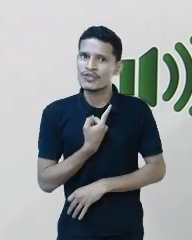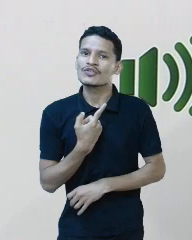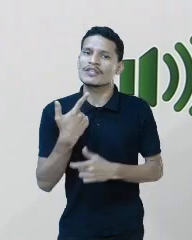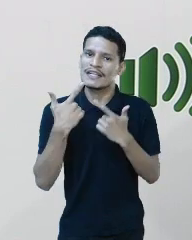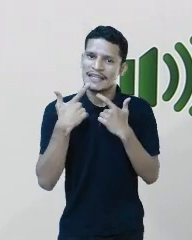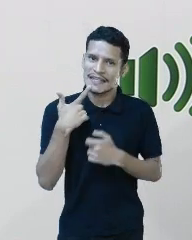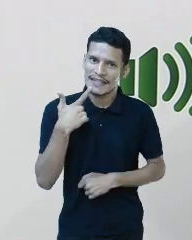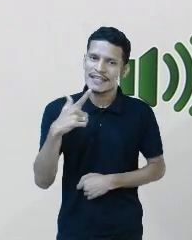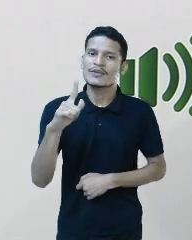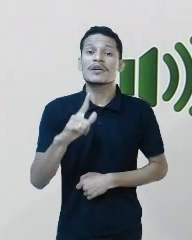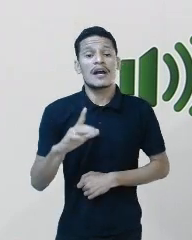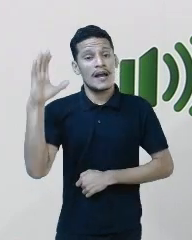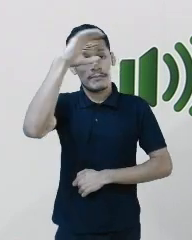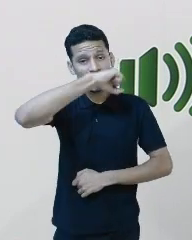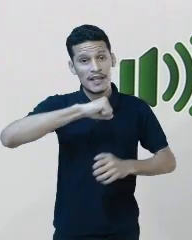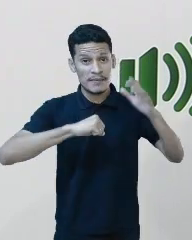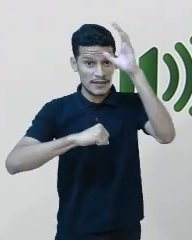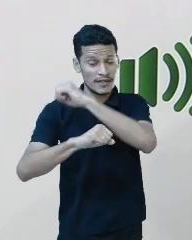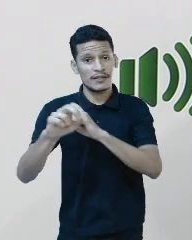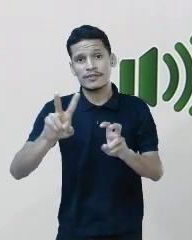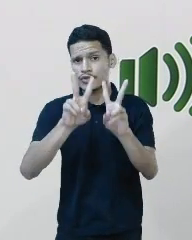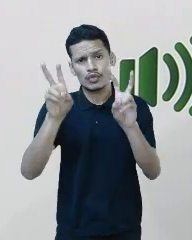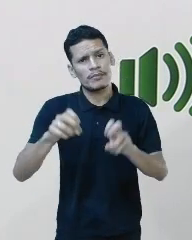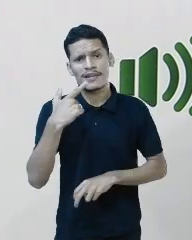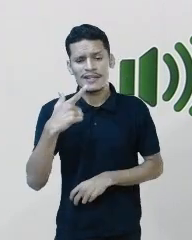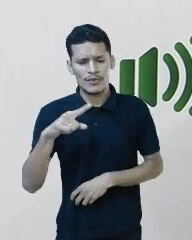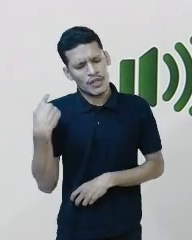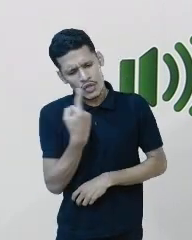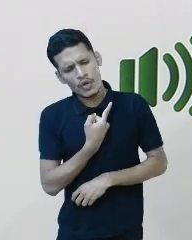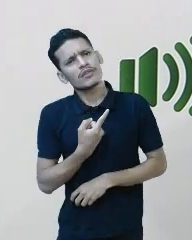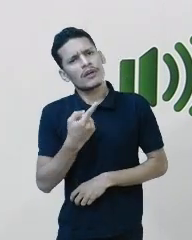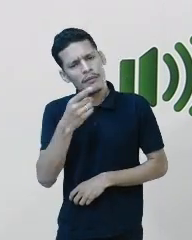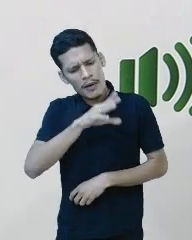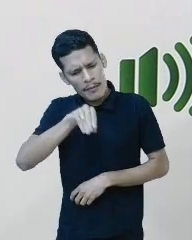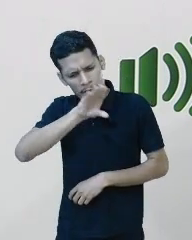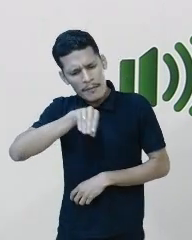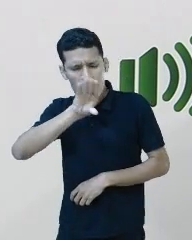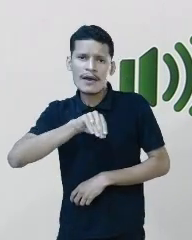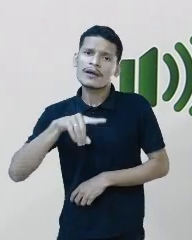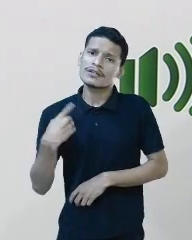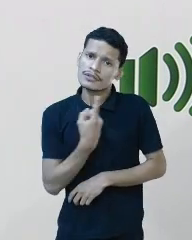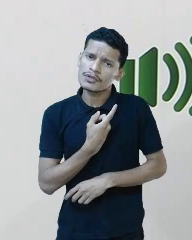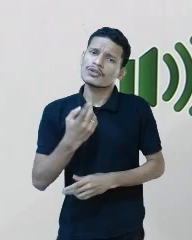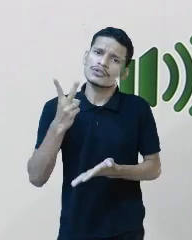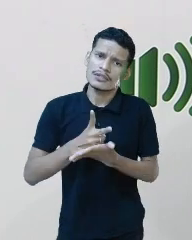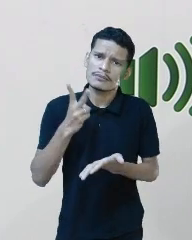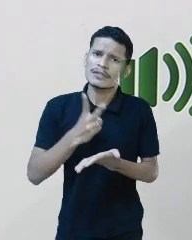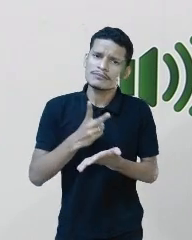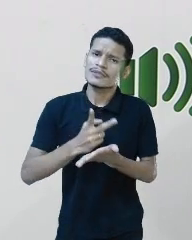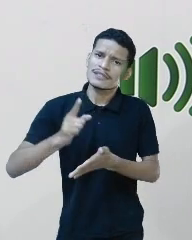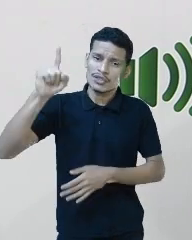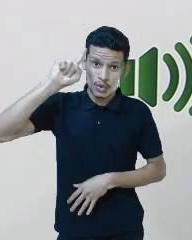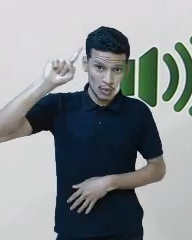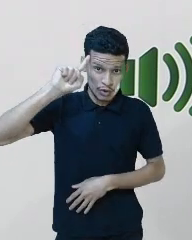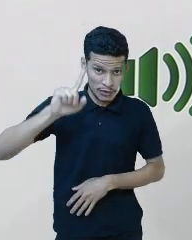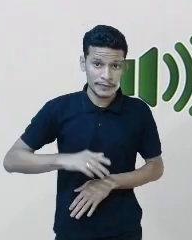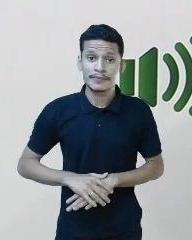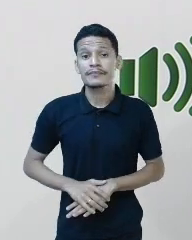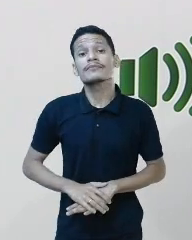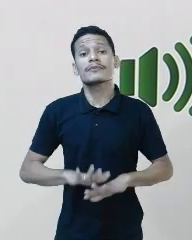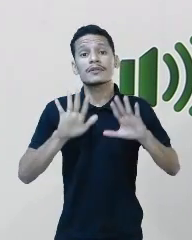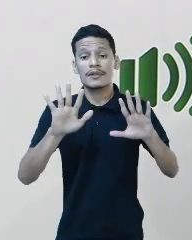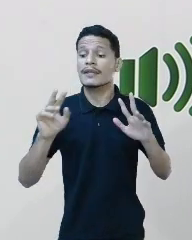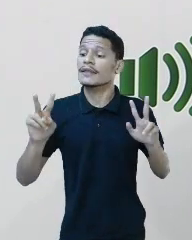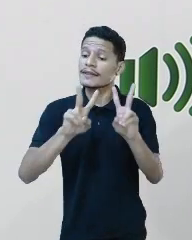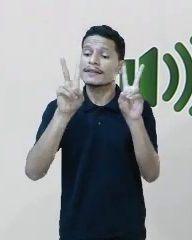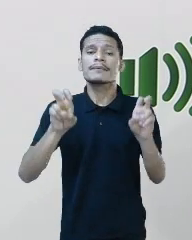um pouco mais sobre a língua que nós falamos, a língua que nós compartilhamos todos os dias. E o tema da nossa aula de